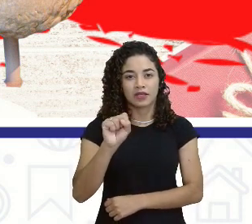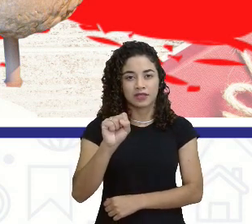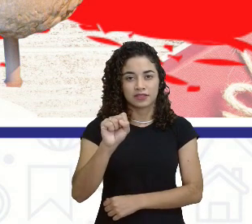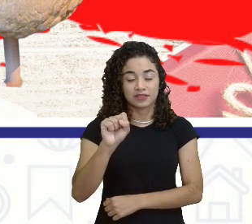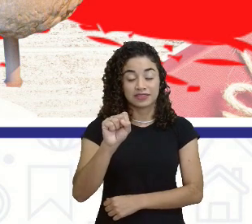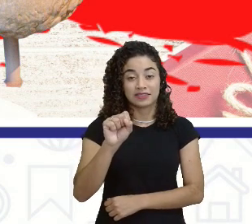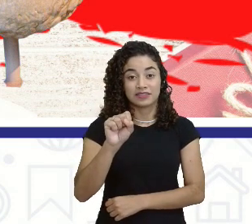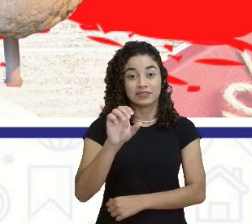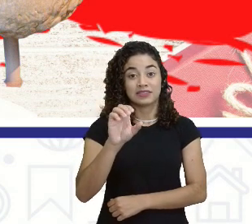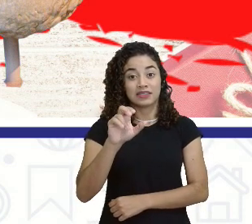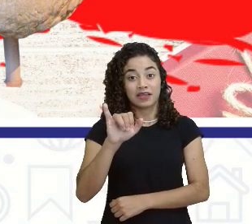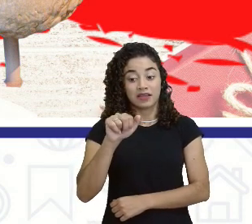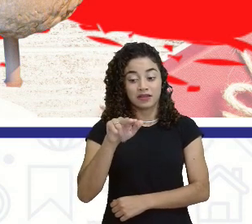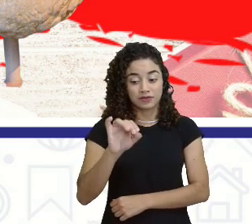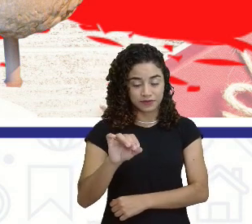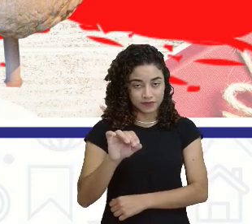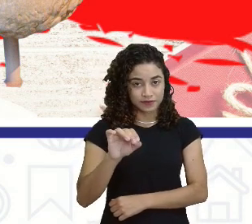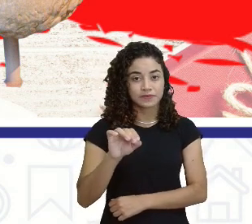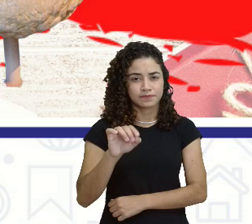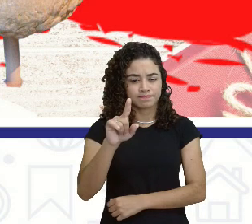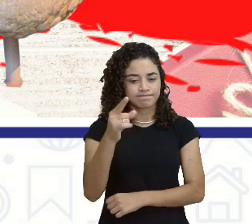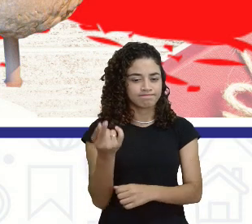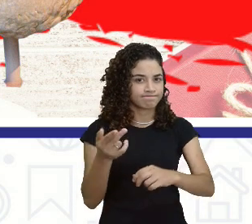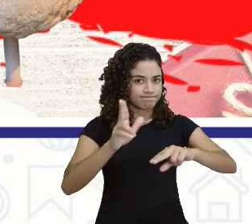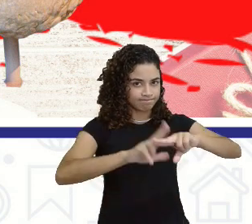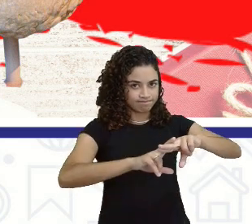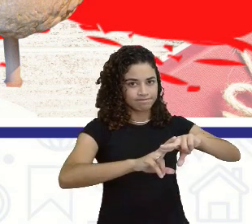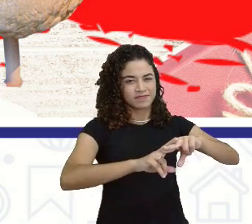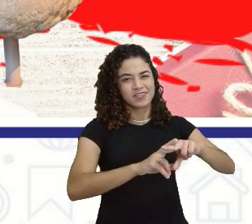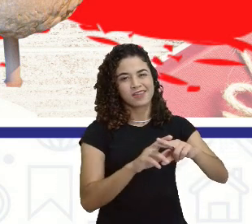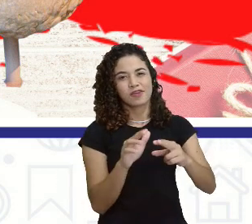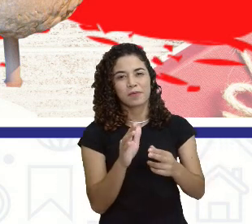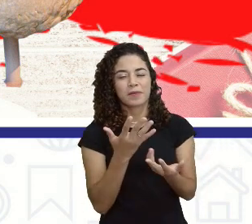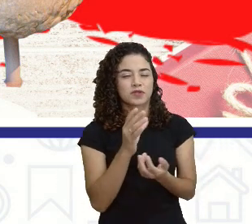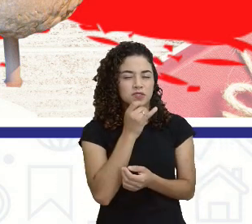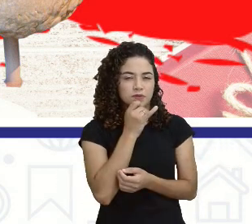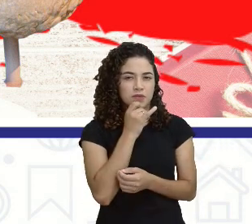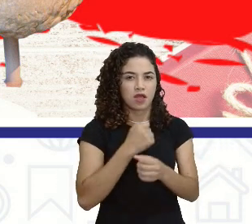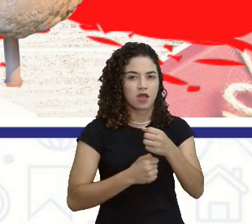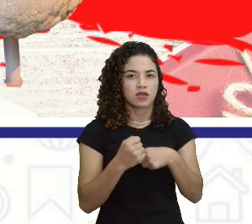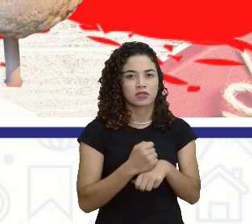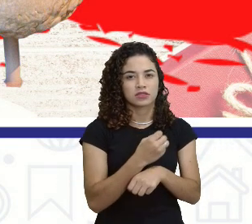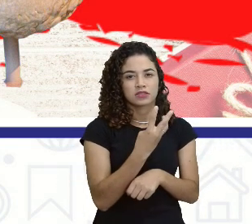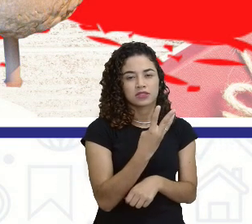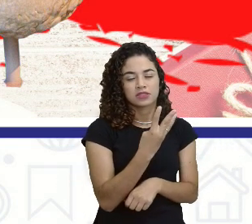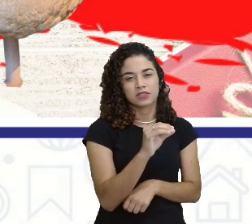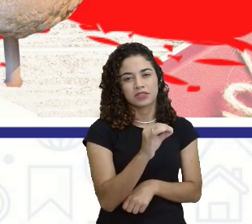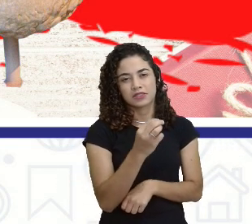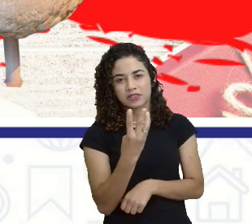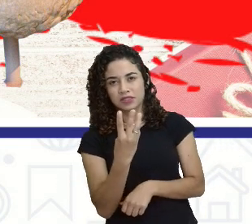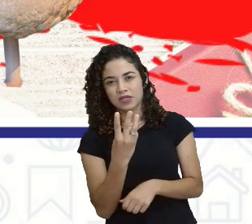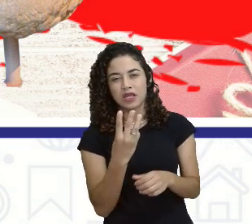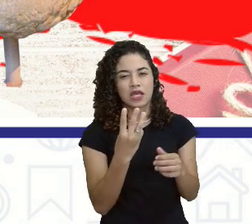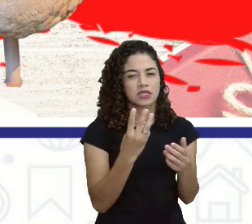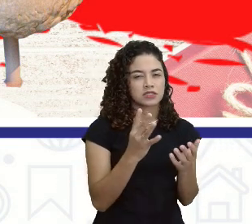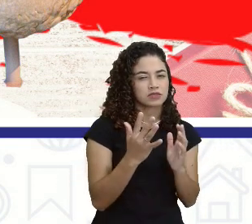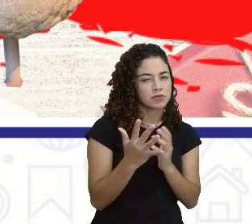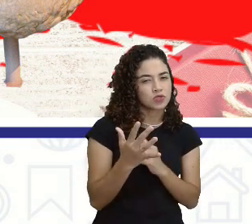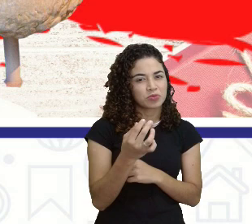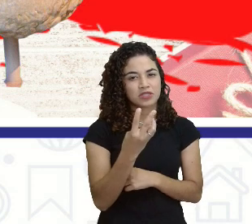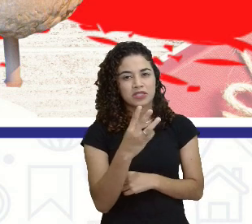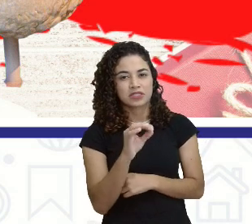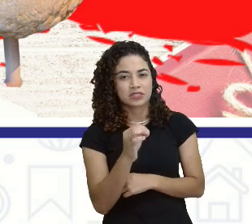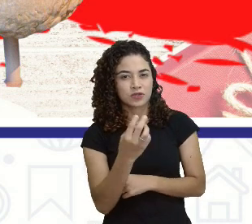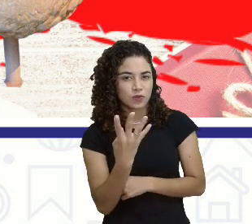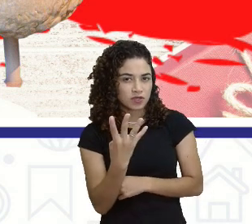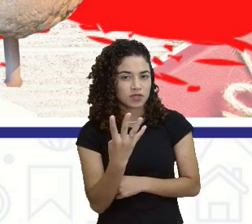Diocleciano. E ele foi preso aí entre 303 e 304 e foi um dos